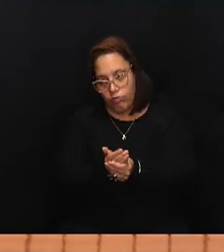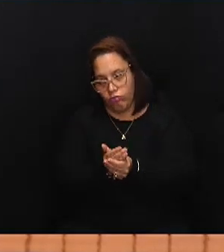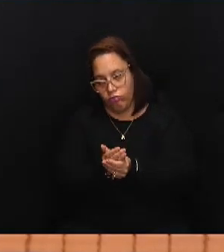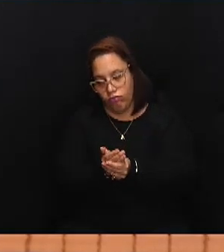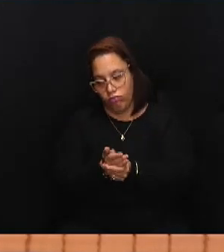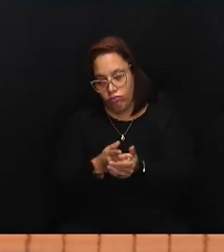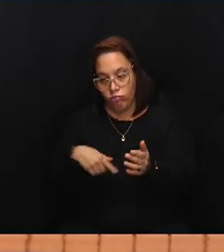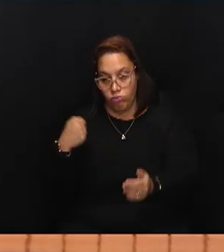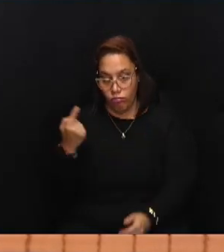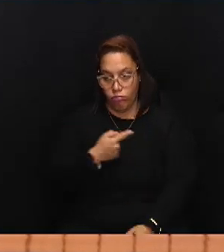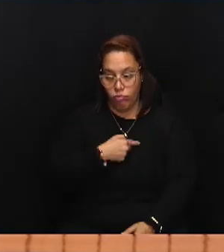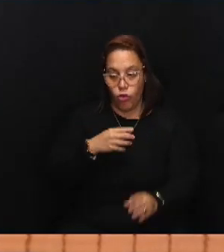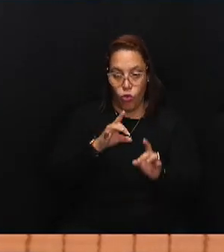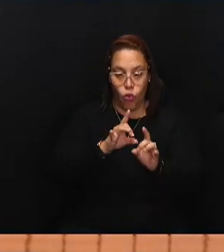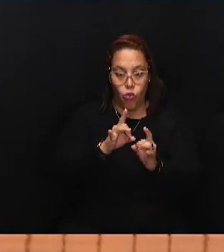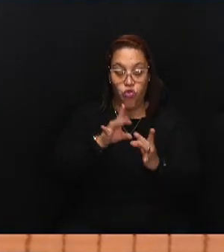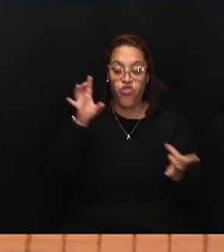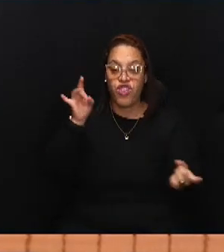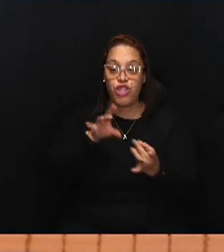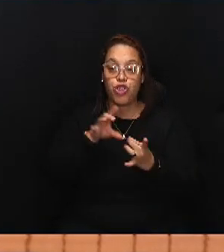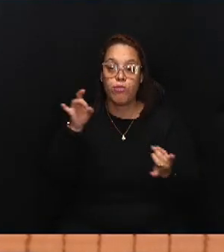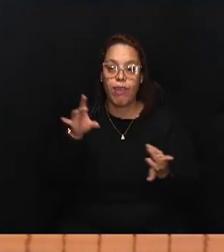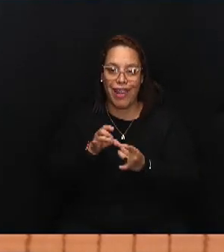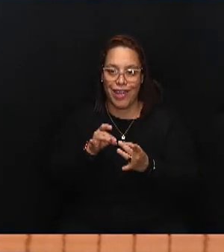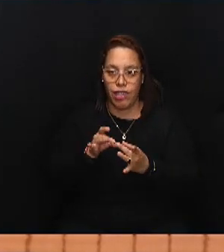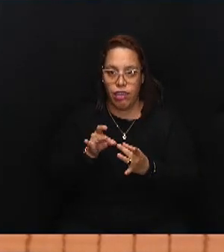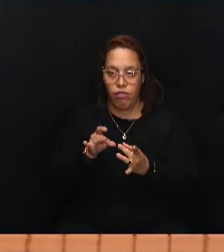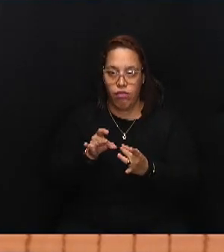isso para a gente que possa criar essas